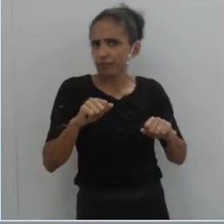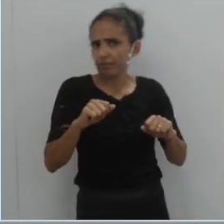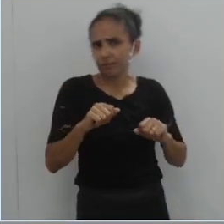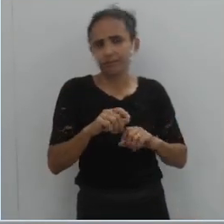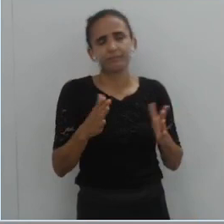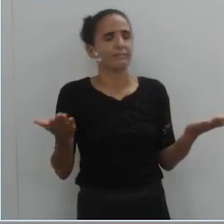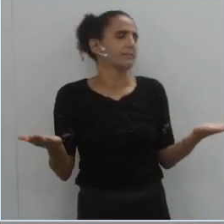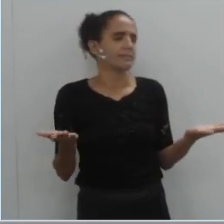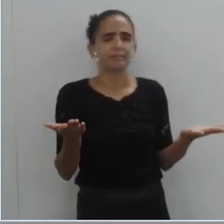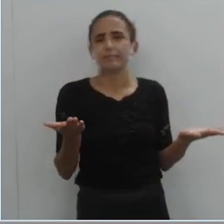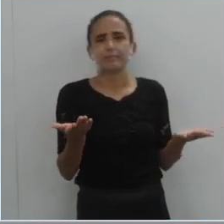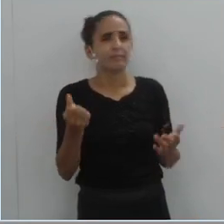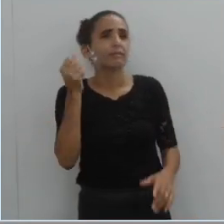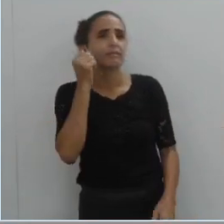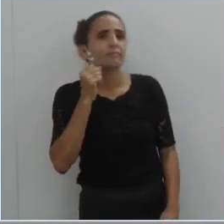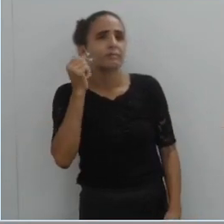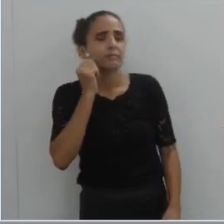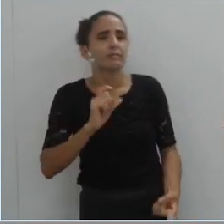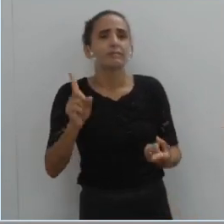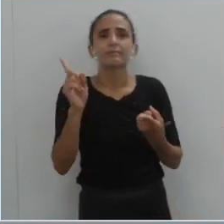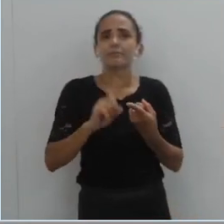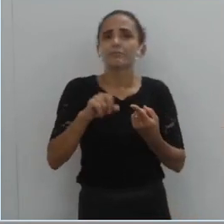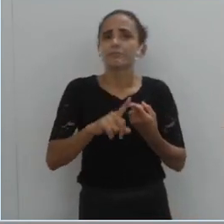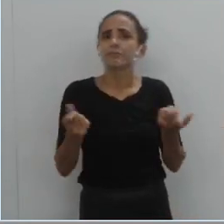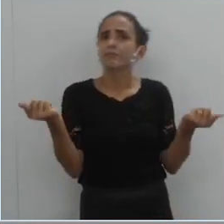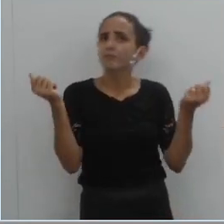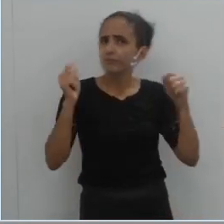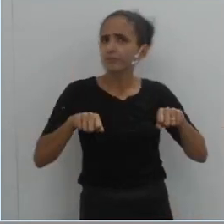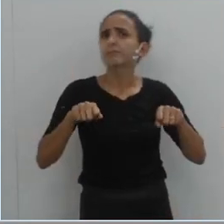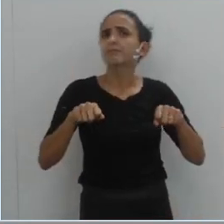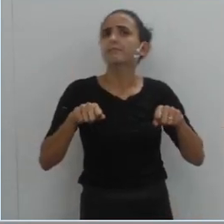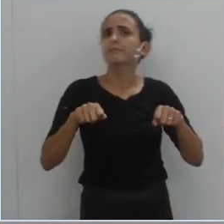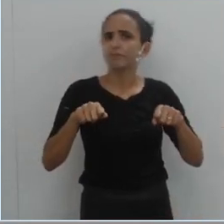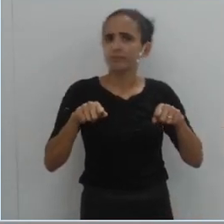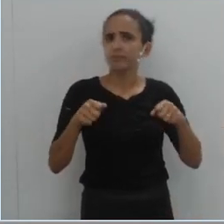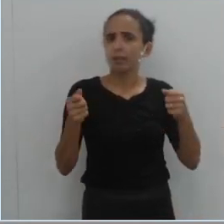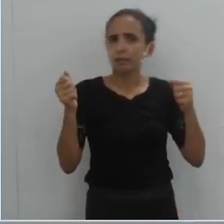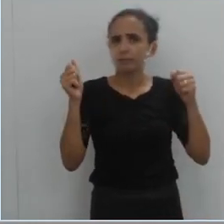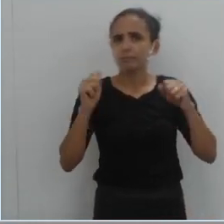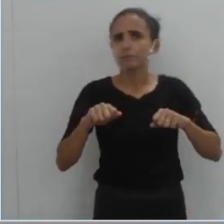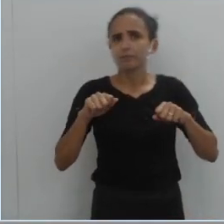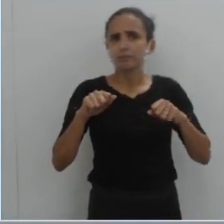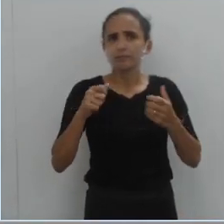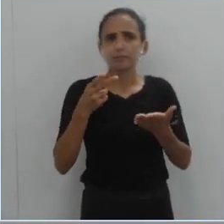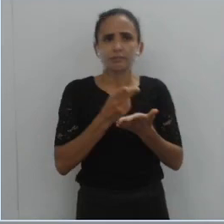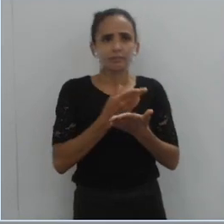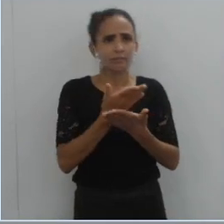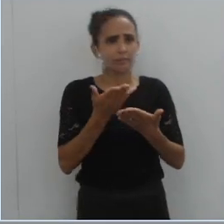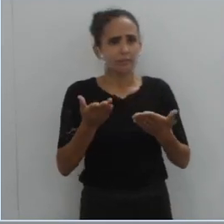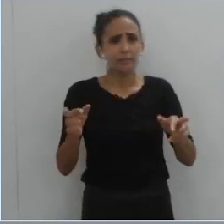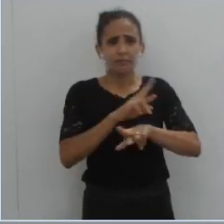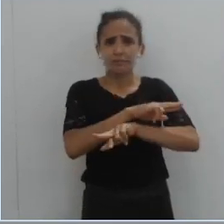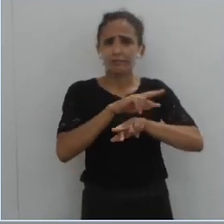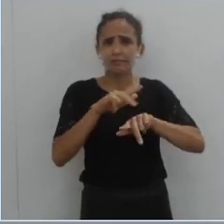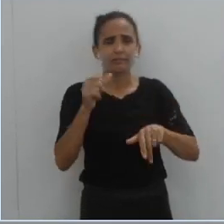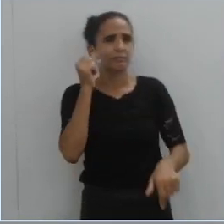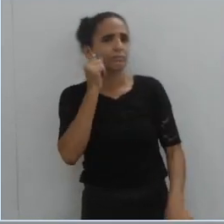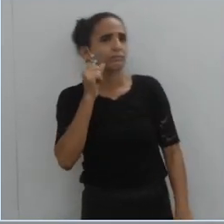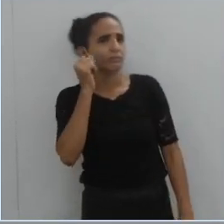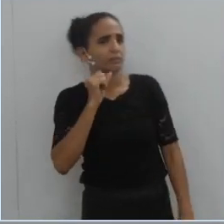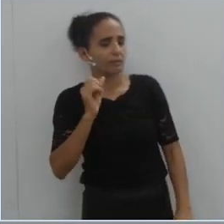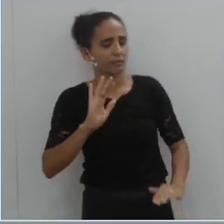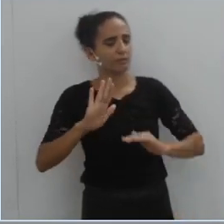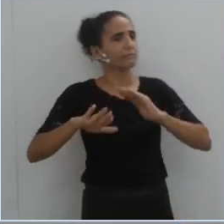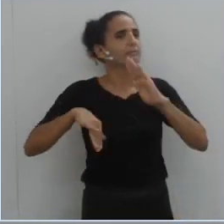da competência da mulher? Sim. Não sabe? Claro que sabe. Quantas mulheres aí são maravilhosas, estão